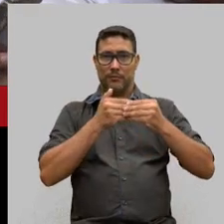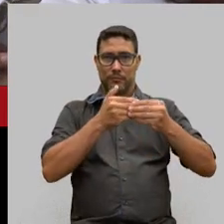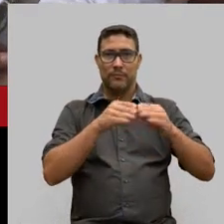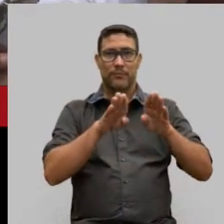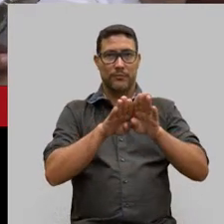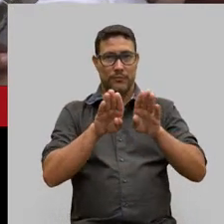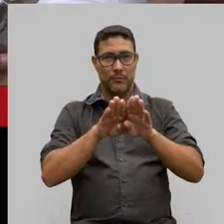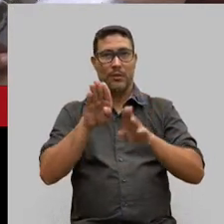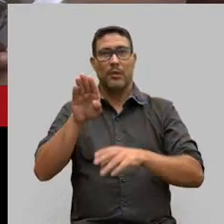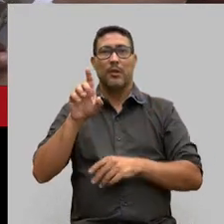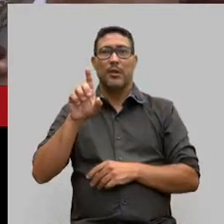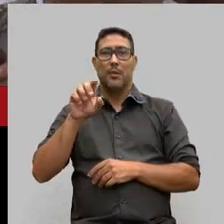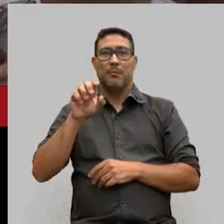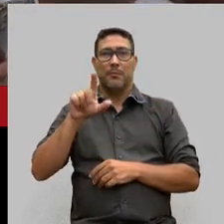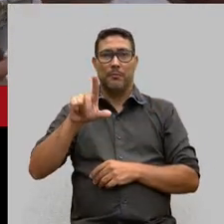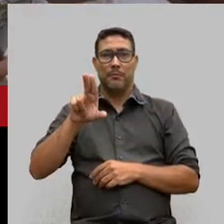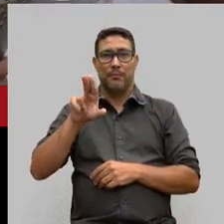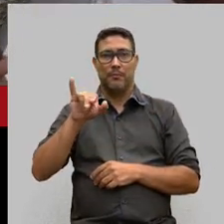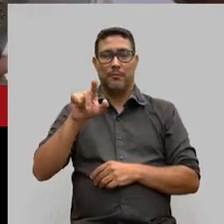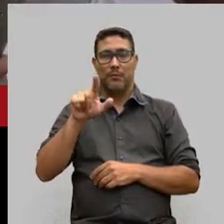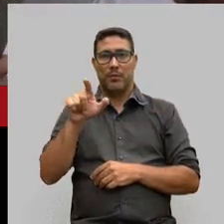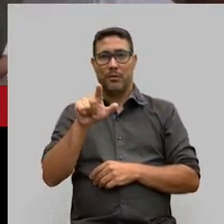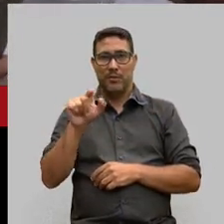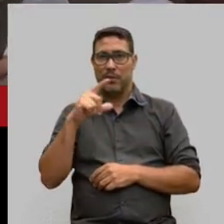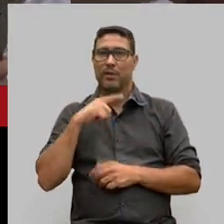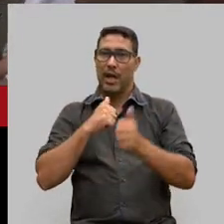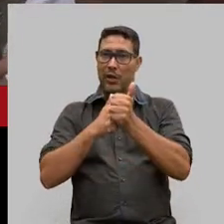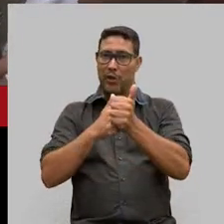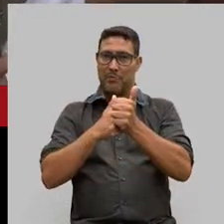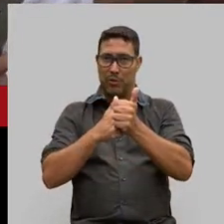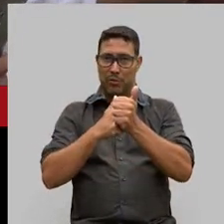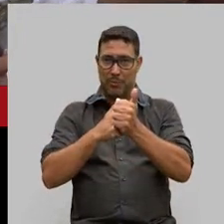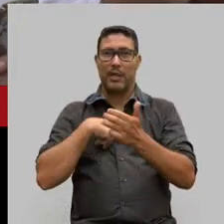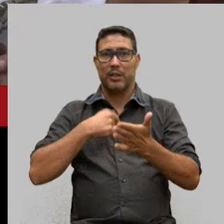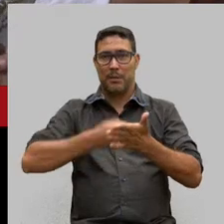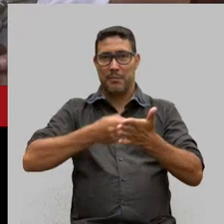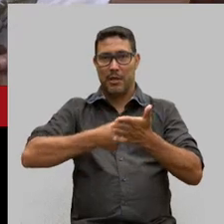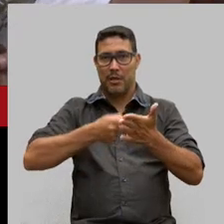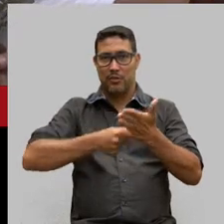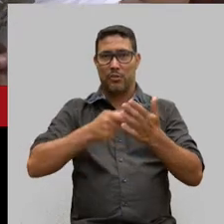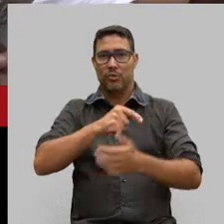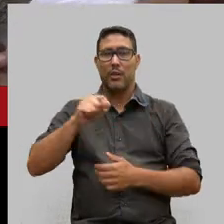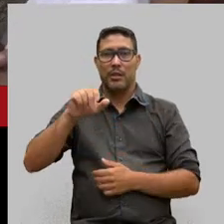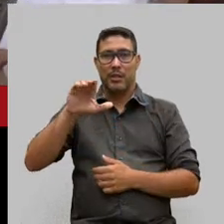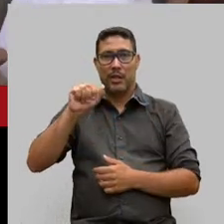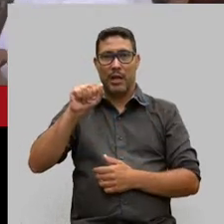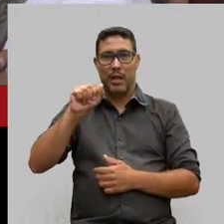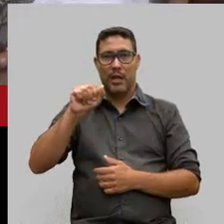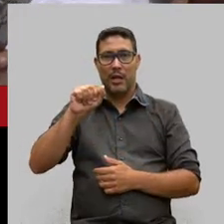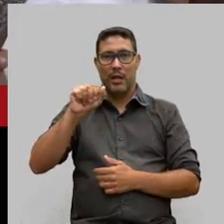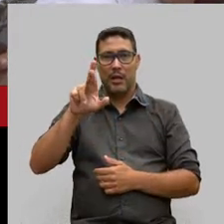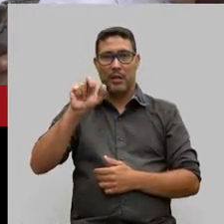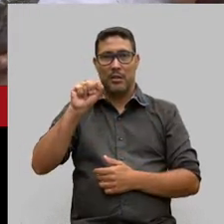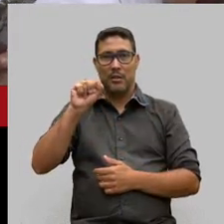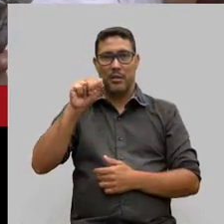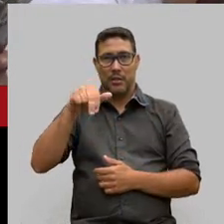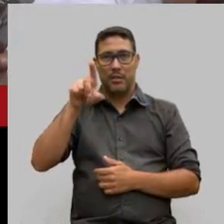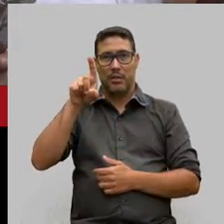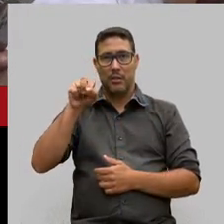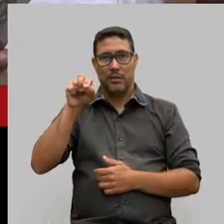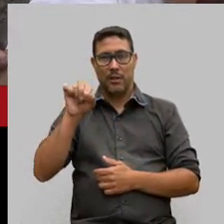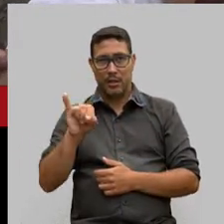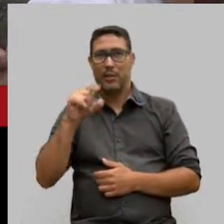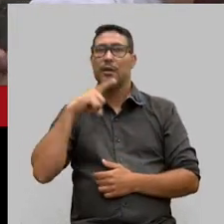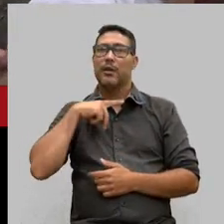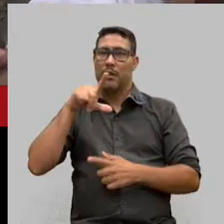Lu Renato tem acompanhado minha luta em Carandaí e eu soua